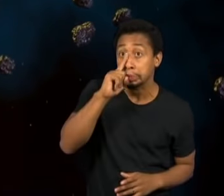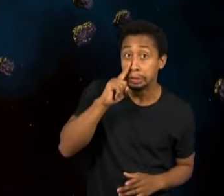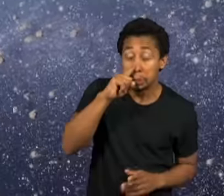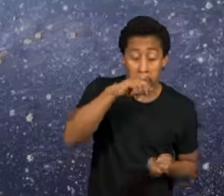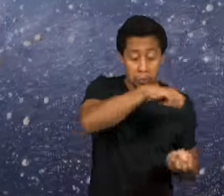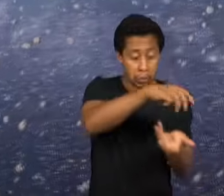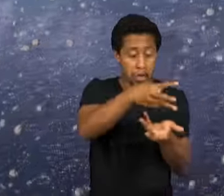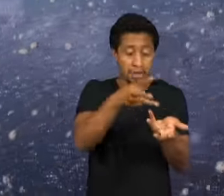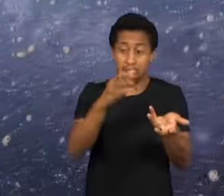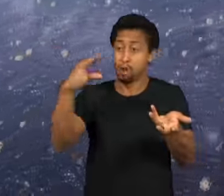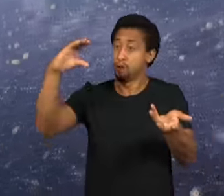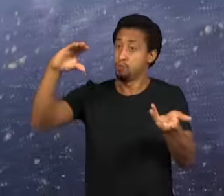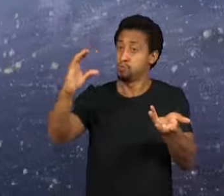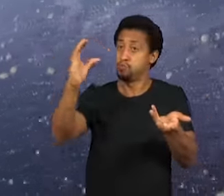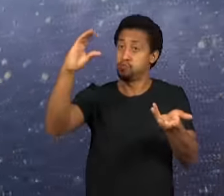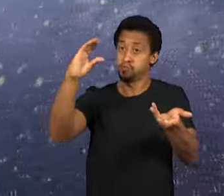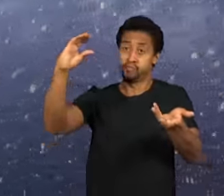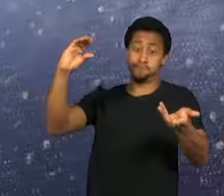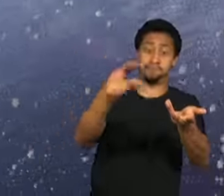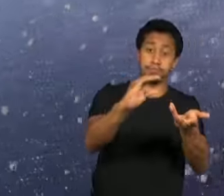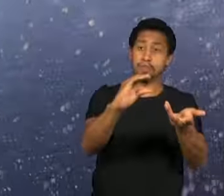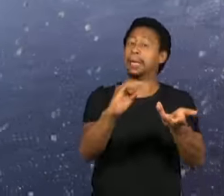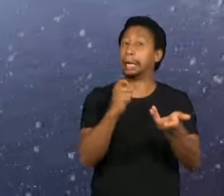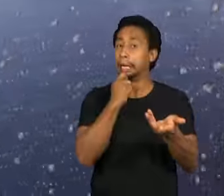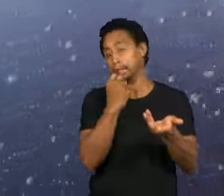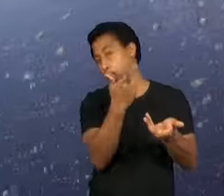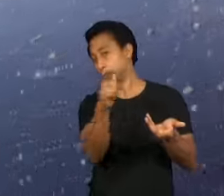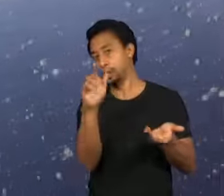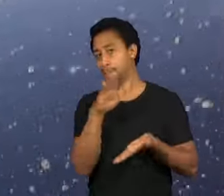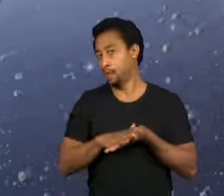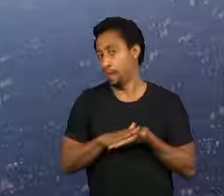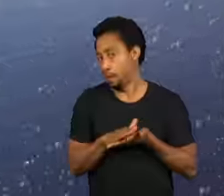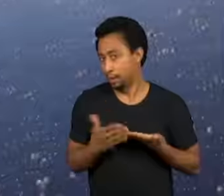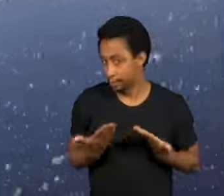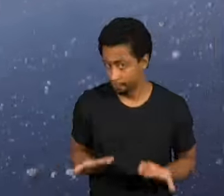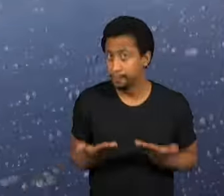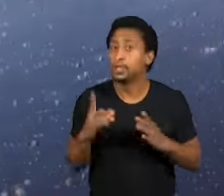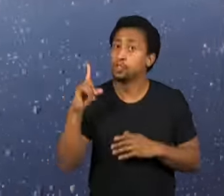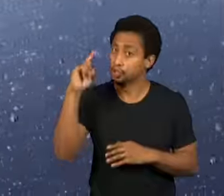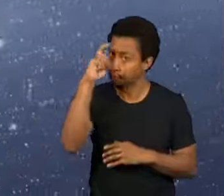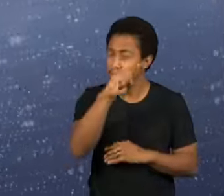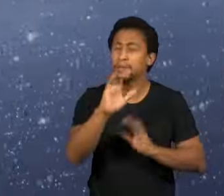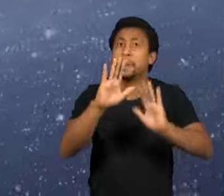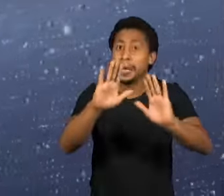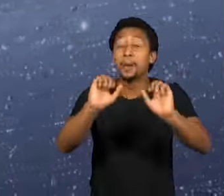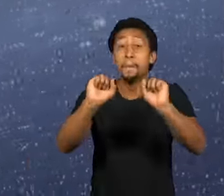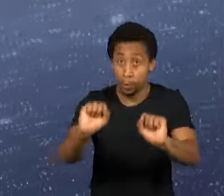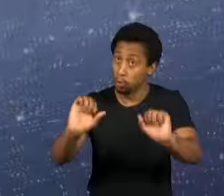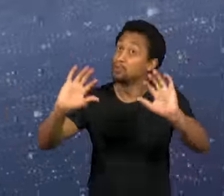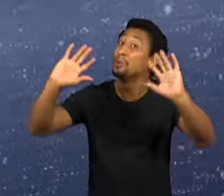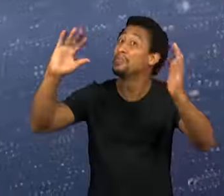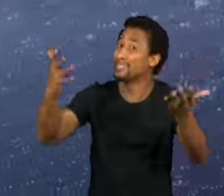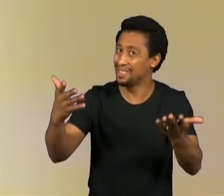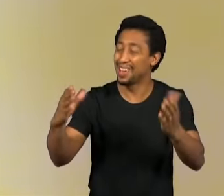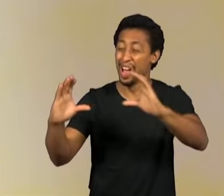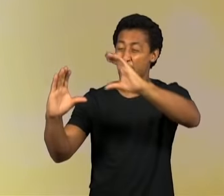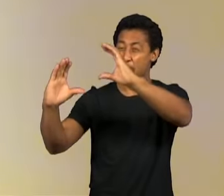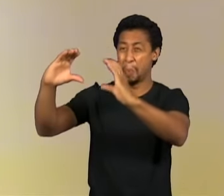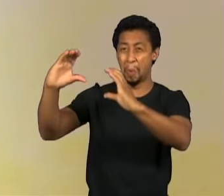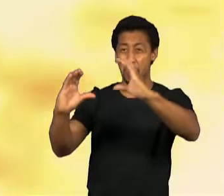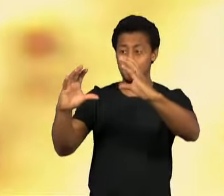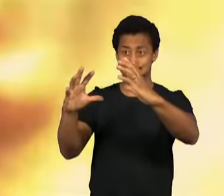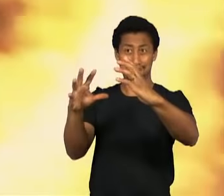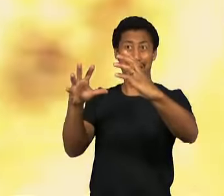Terra. Eventualmente, aí sim é extremamente raro, pode acontecer de um grande asteroide colidir com a Terra. A última vez que